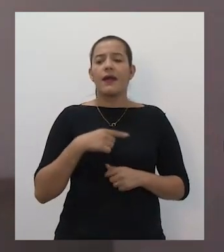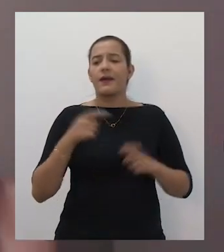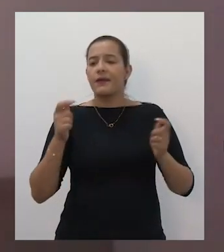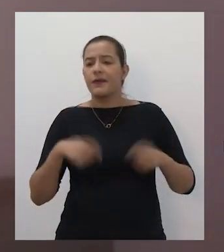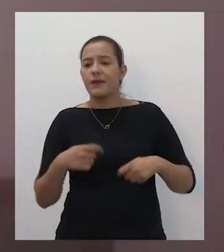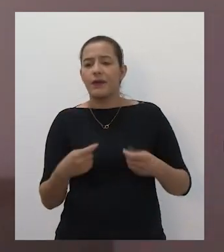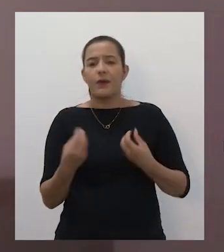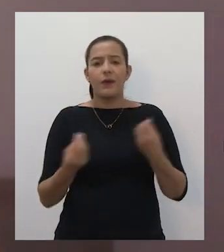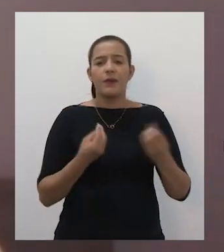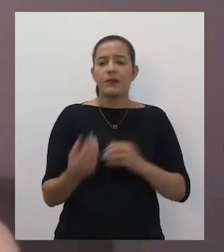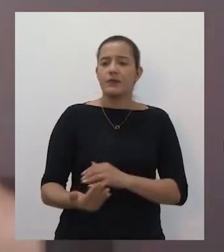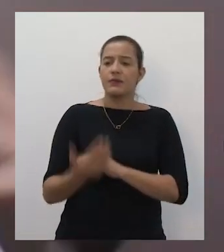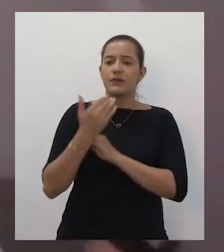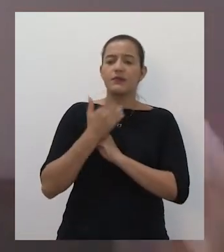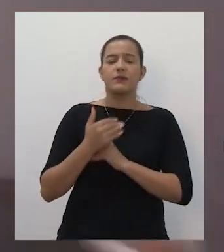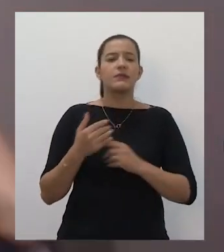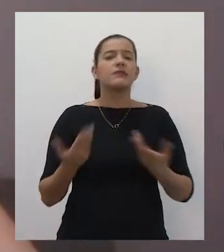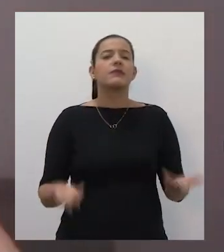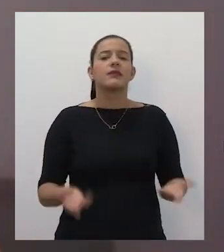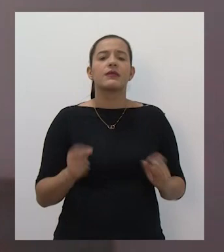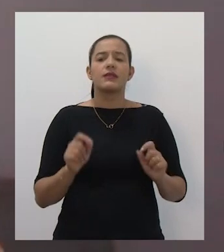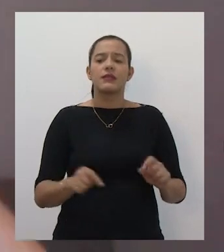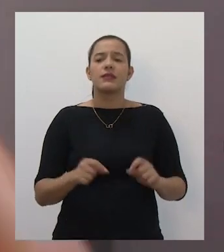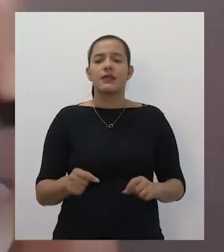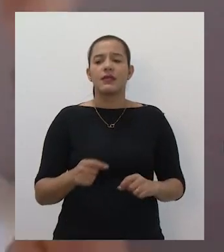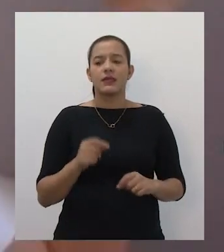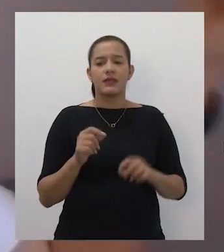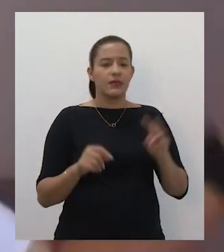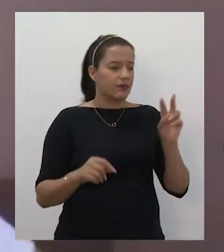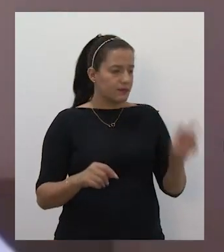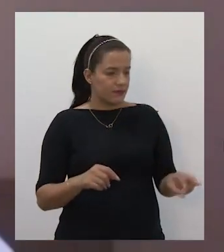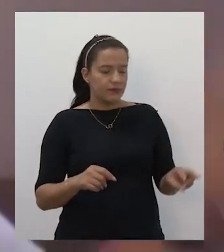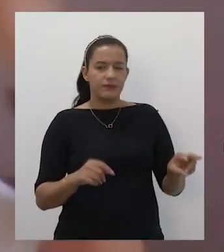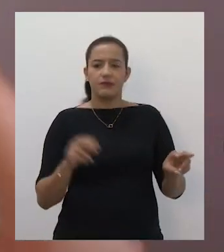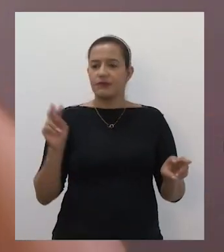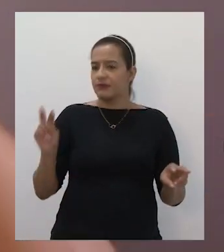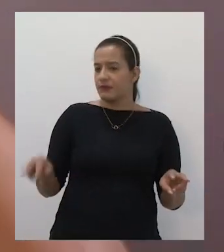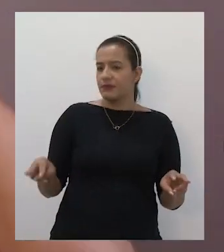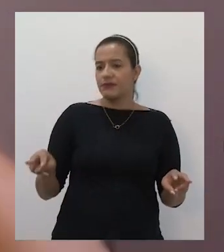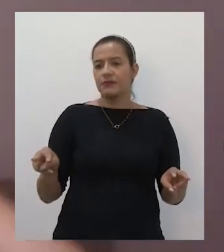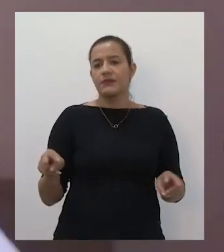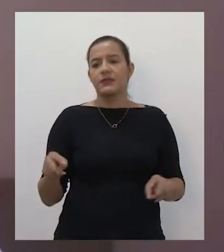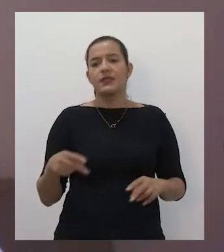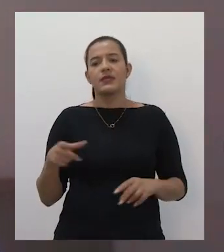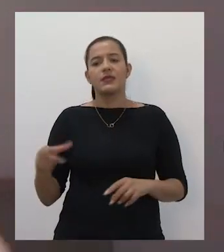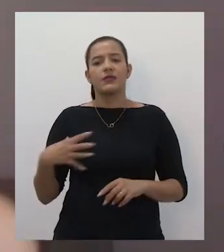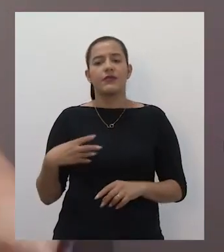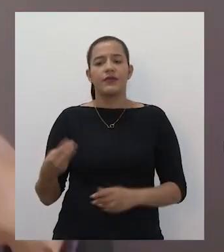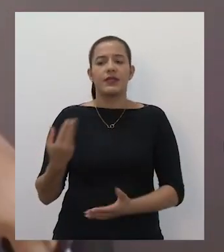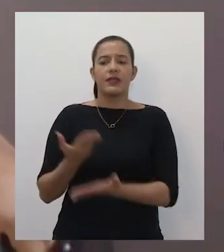me ajudar? E aí você olhava para o lado e teu filho estava na aula,